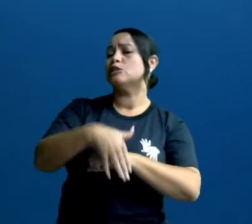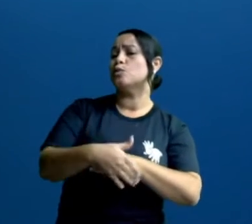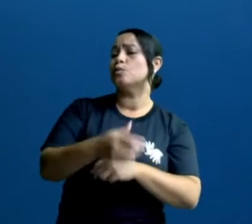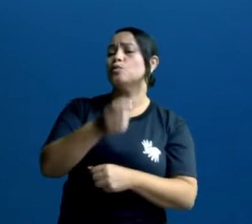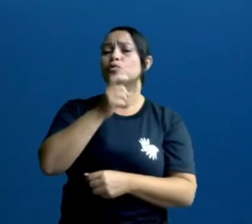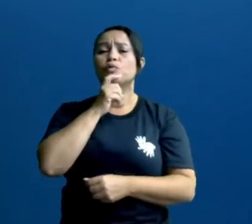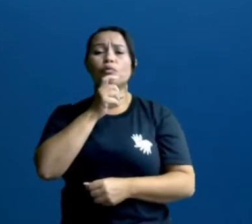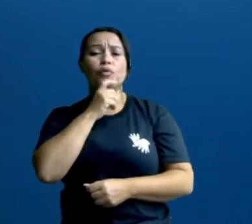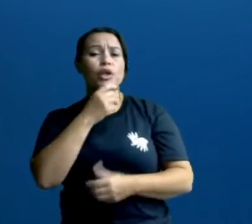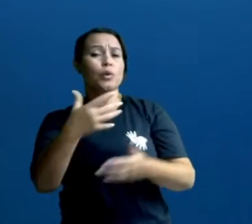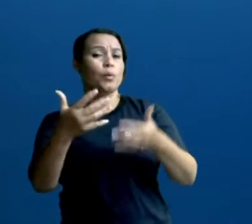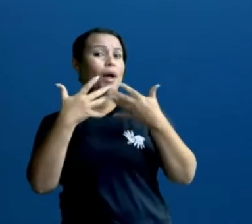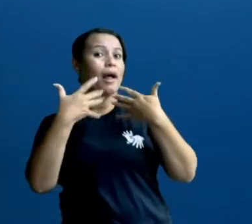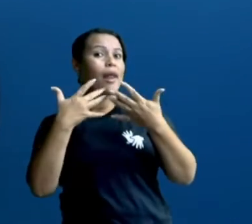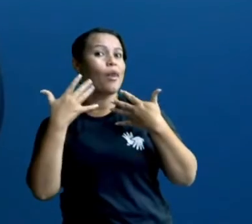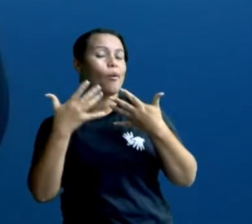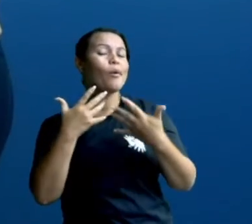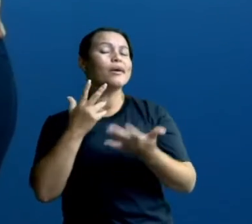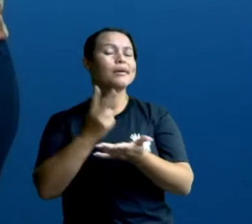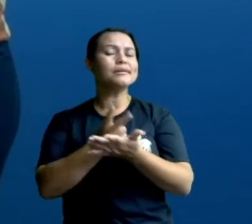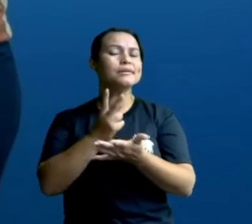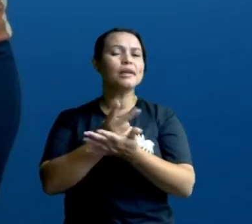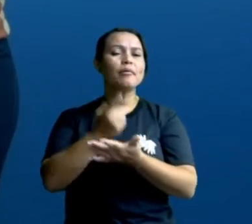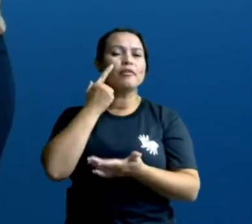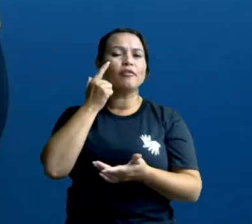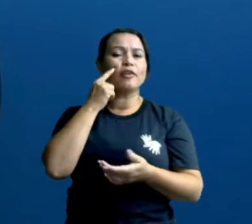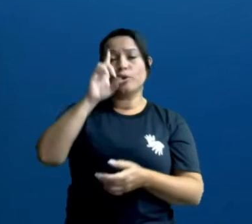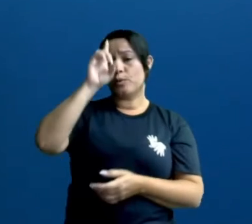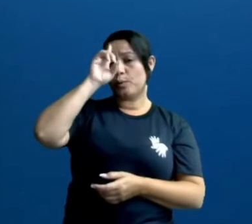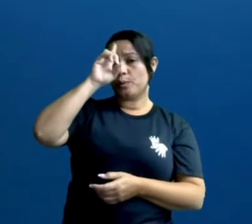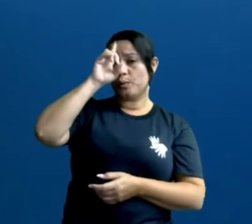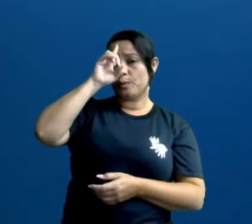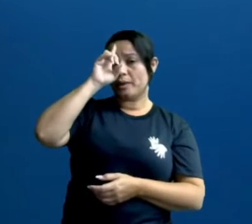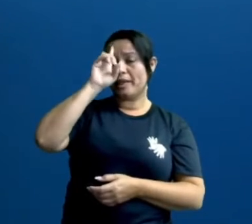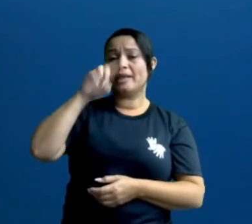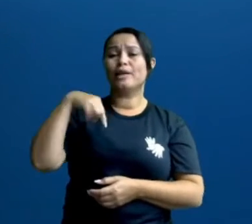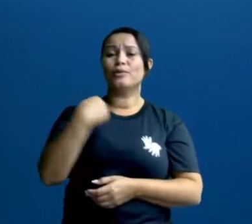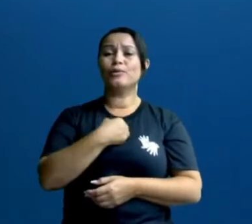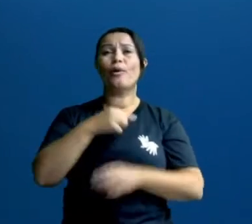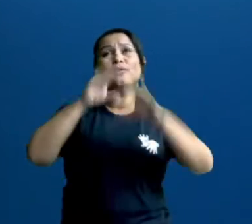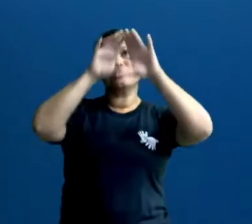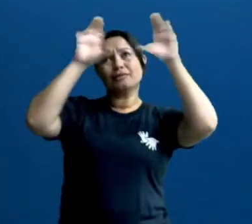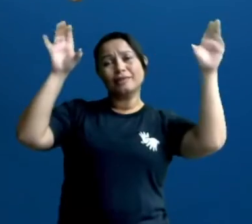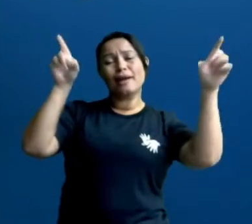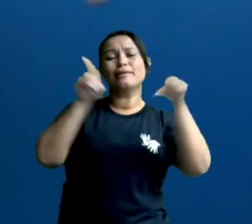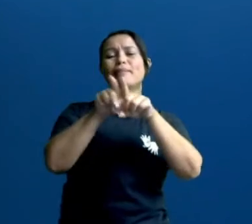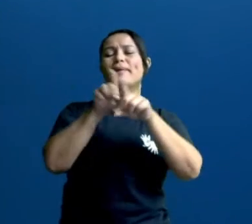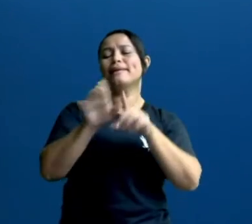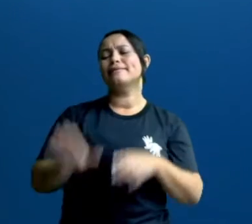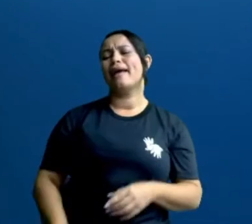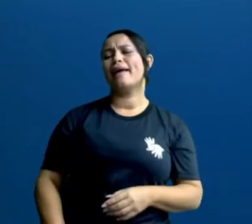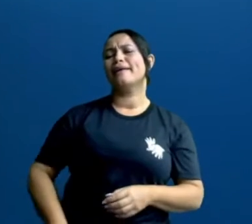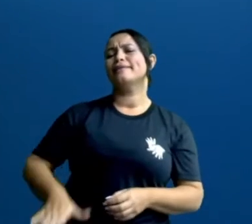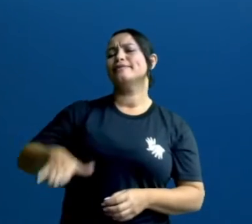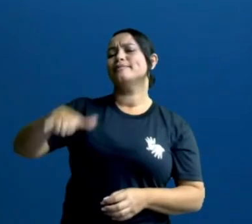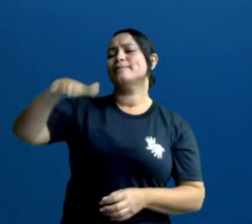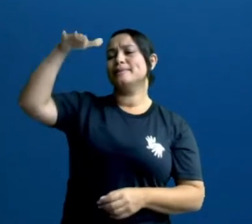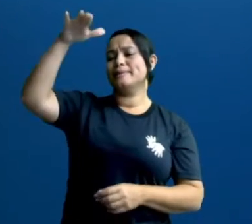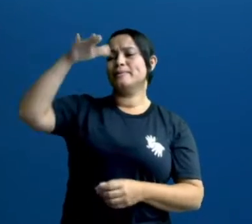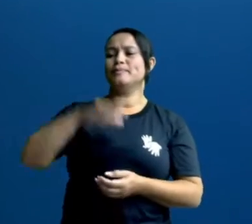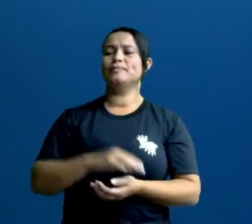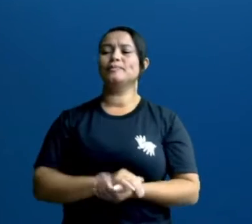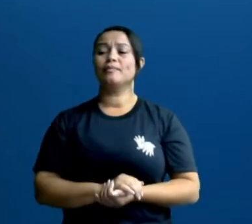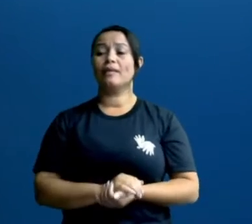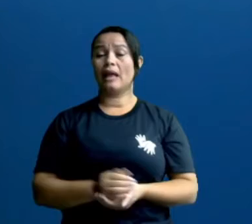no frio do calor é uma coisa que a gente vê normal e todo dia do nosso dia a dia Nossa desde pequenininho